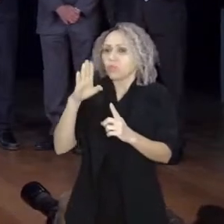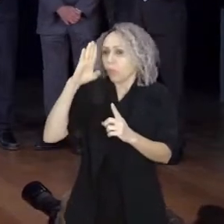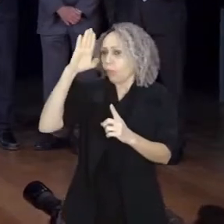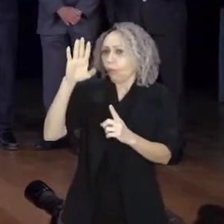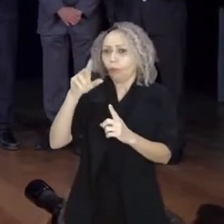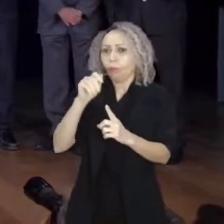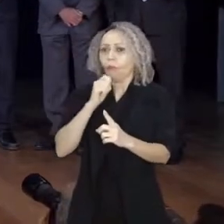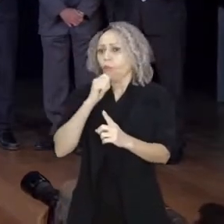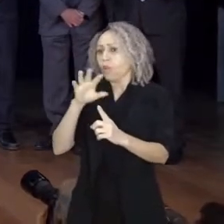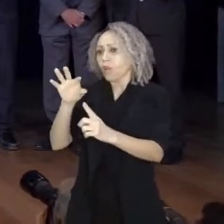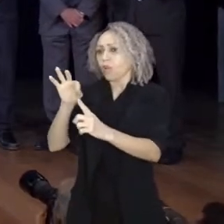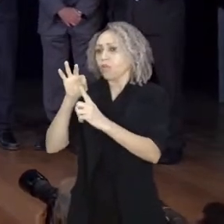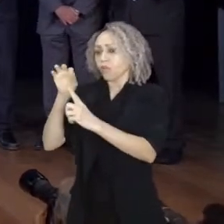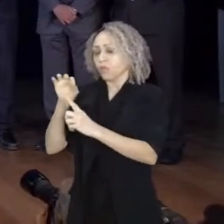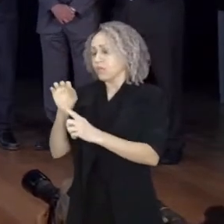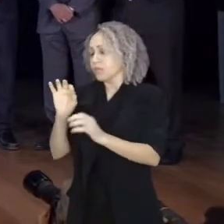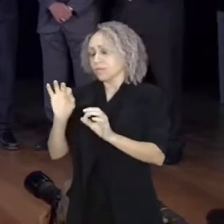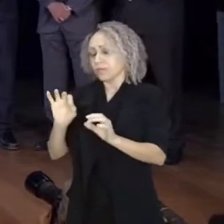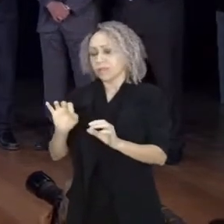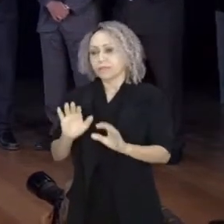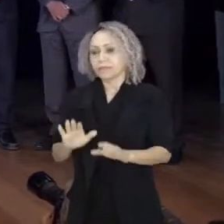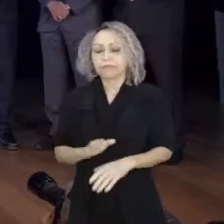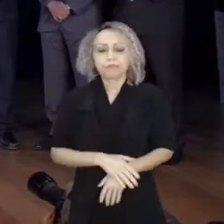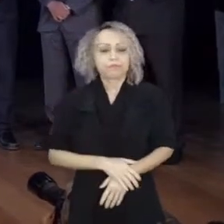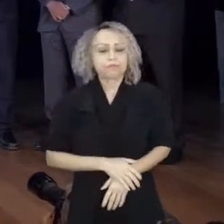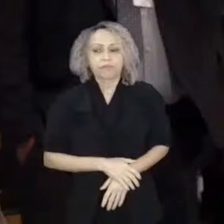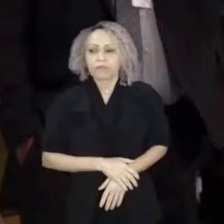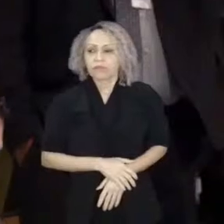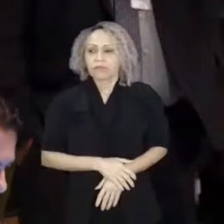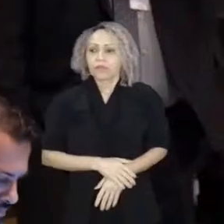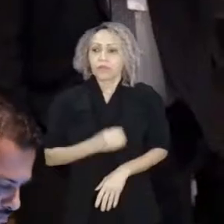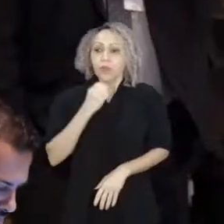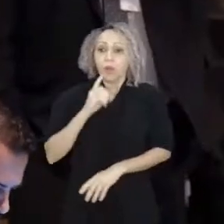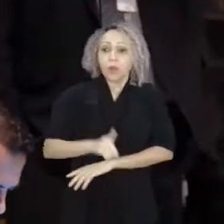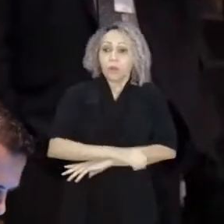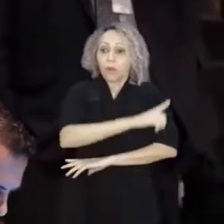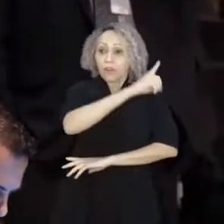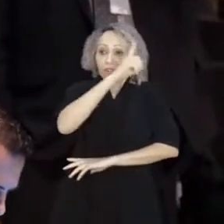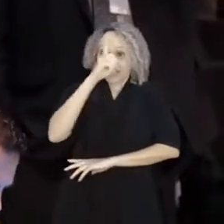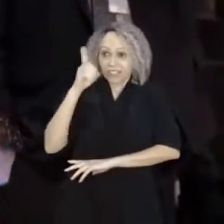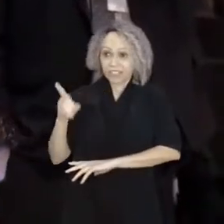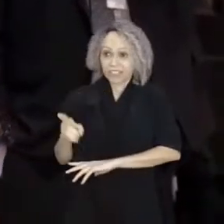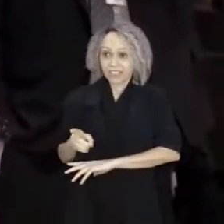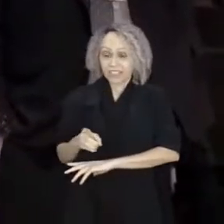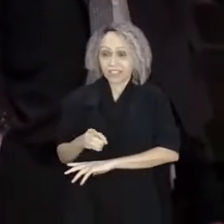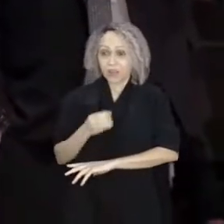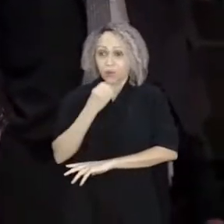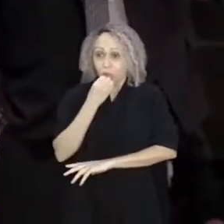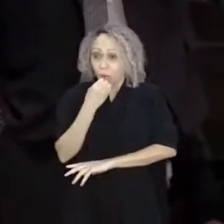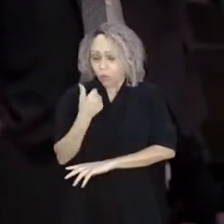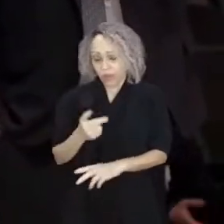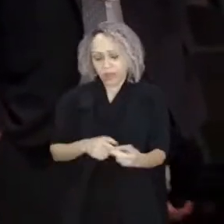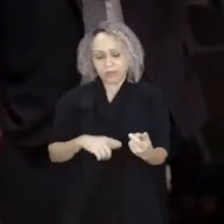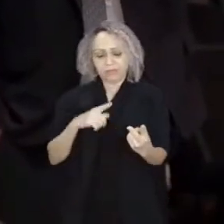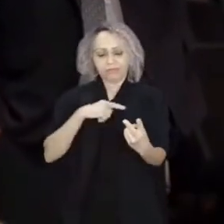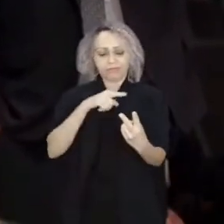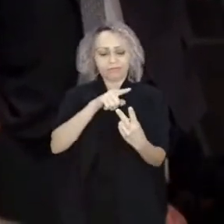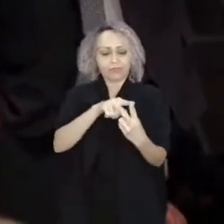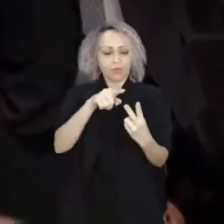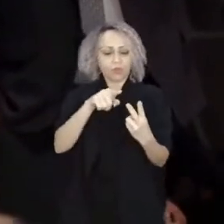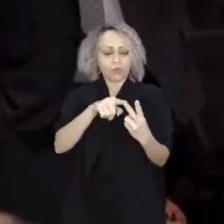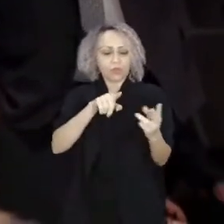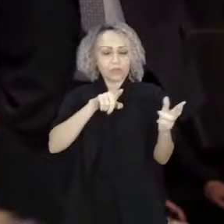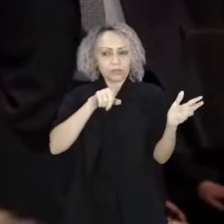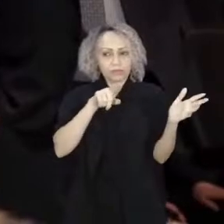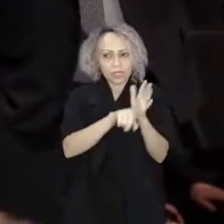Presidente, aqui. Bom dia, tudo bem? Presidente, tenho duas perguntas. Uma para o senhor e uma